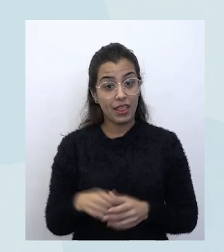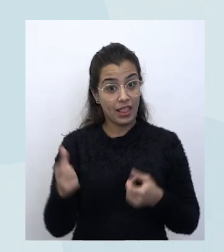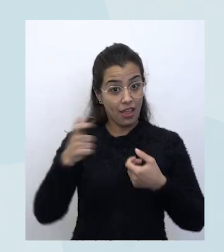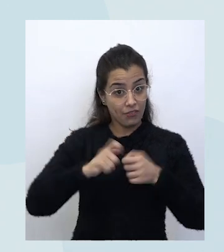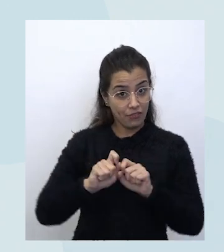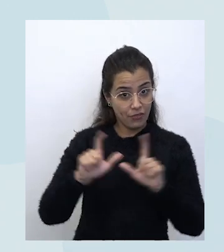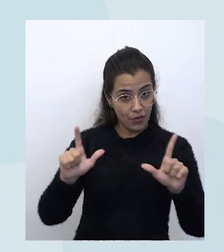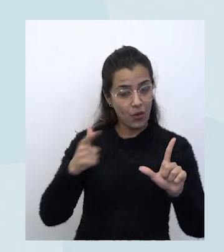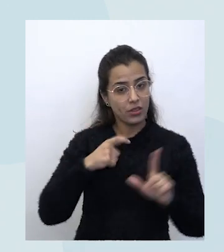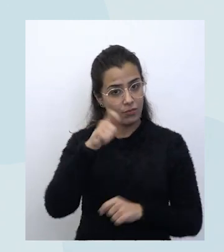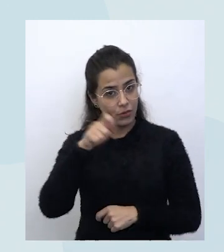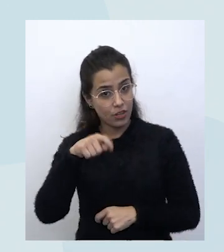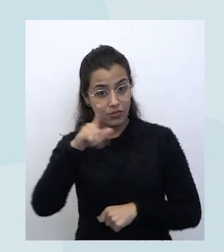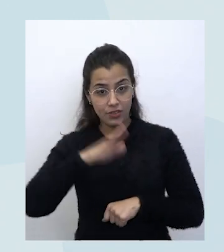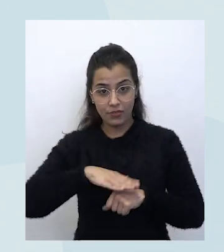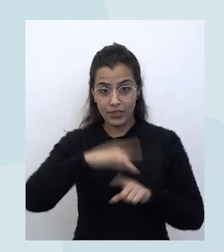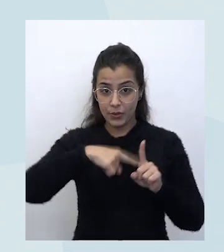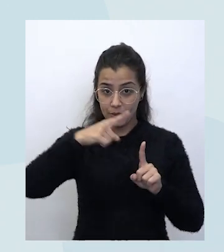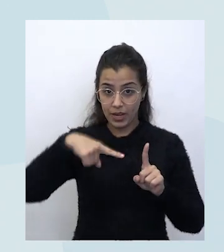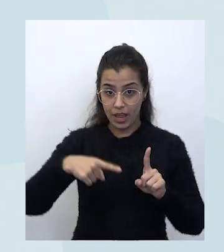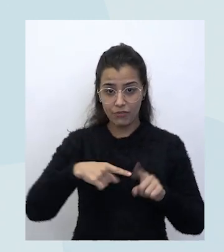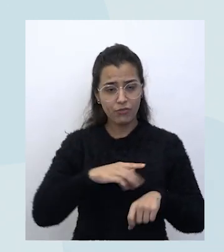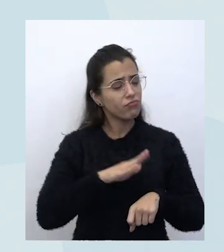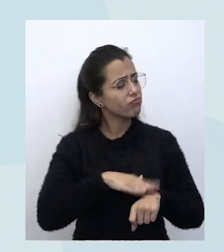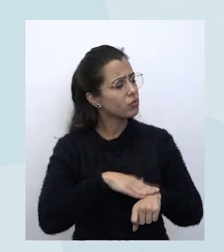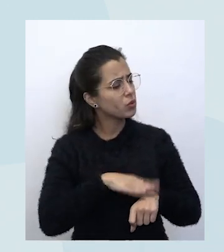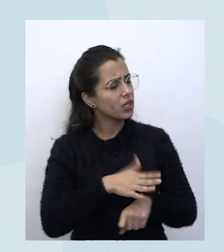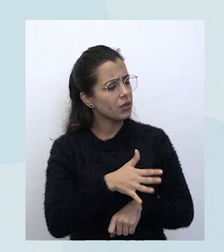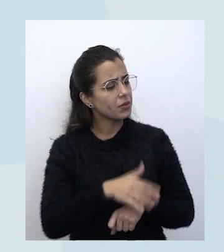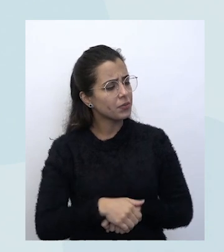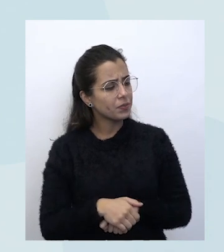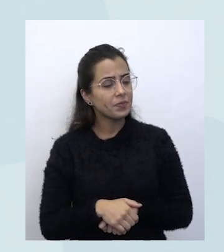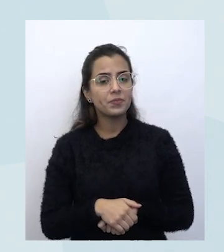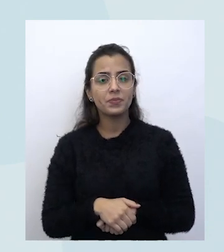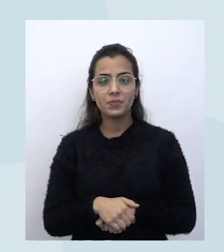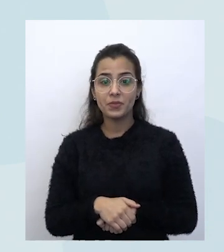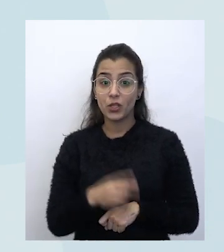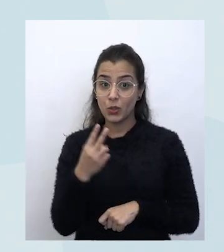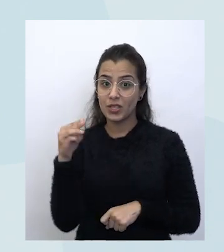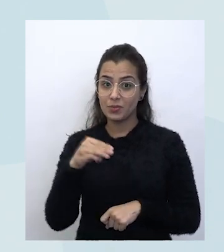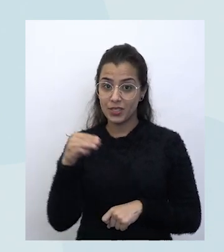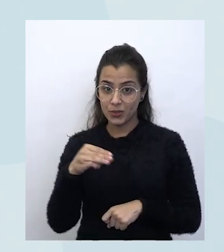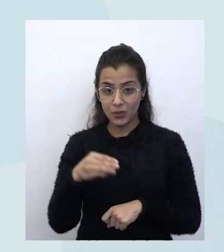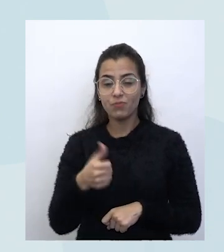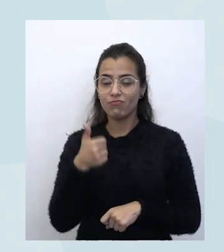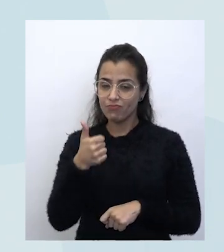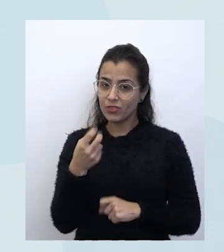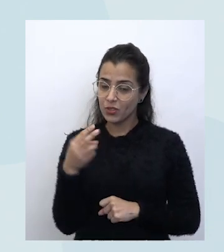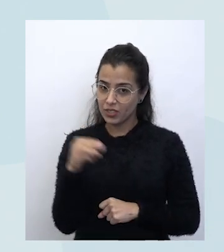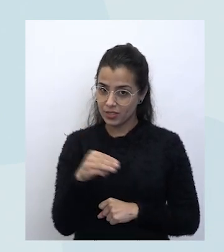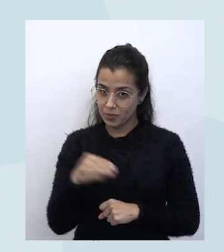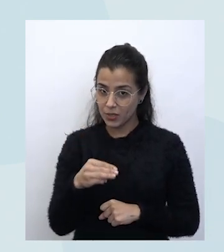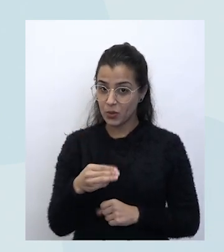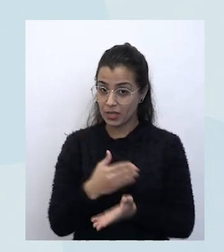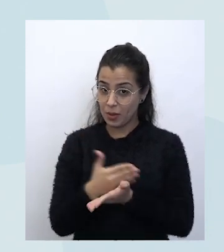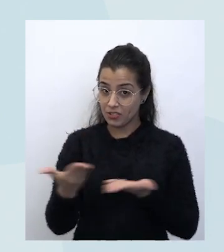vocês vão fazer o gráfico para mim, tá bom? Professora Inês, quanto tempo eles têm para essa atividade? Professora Roberta, 2 minutos. Ok, então 2 minutos a partir de